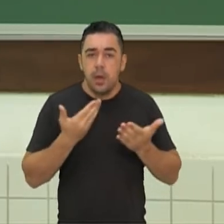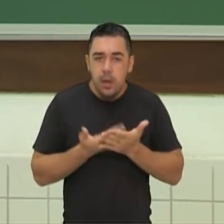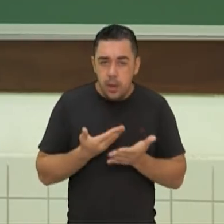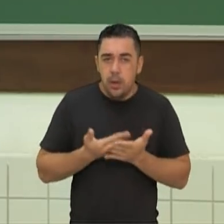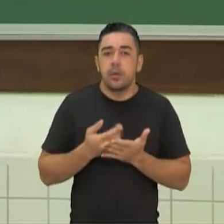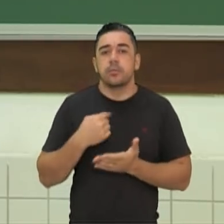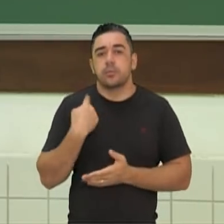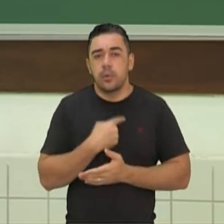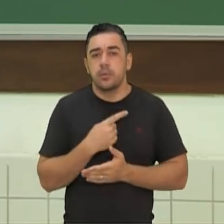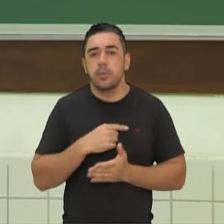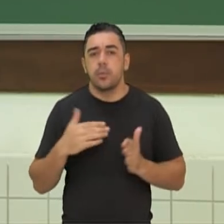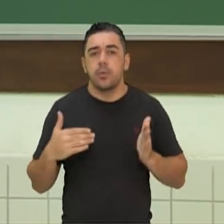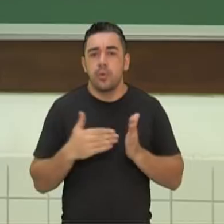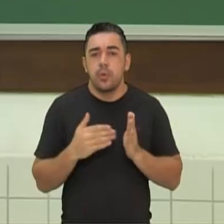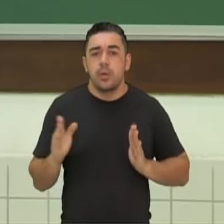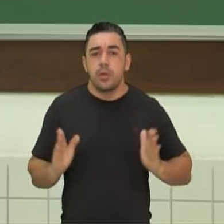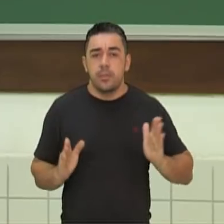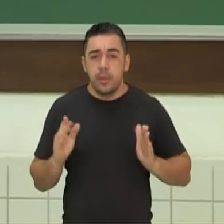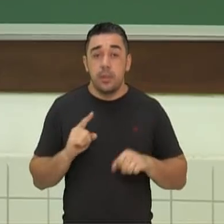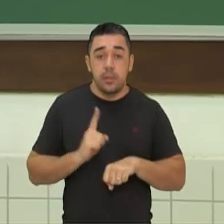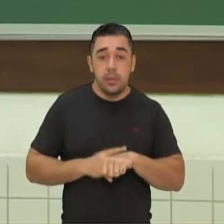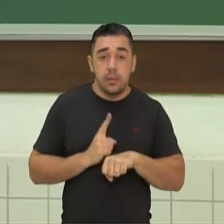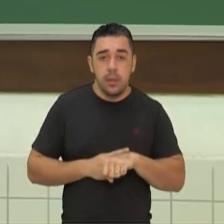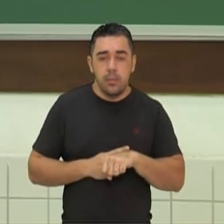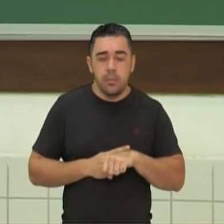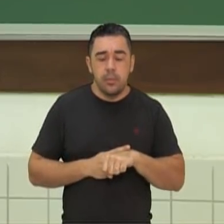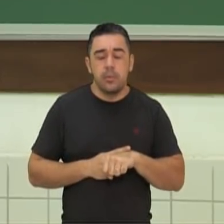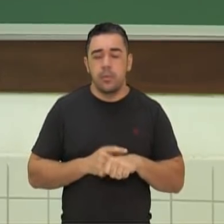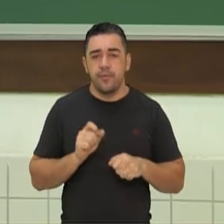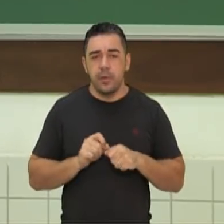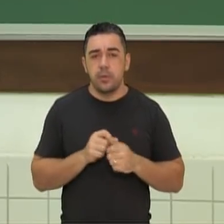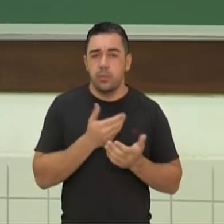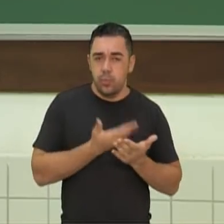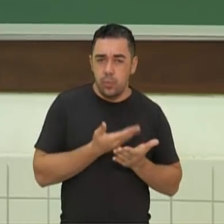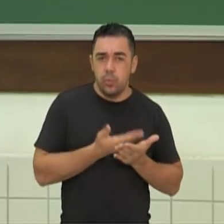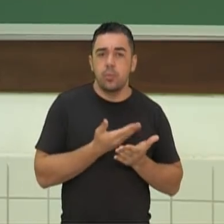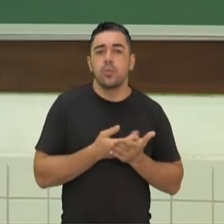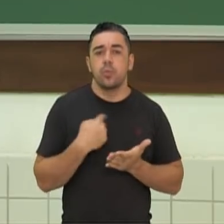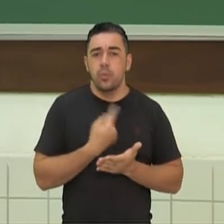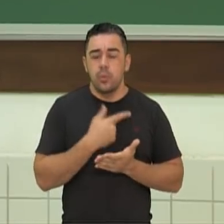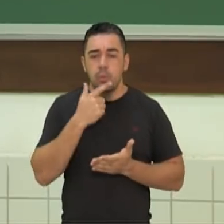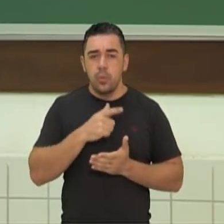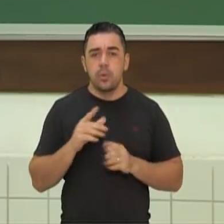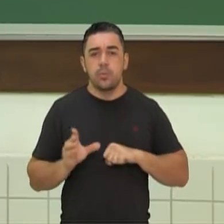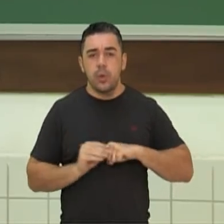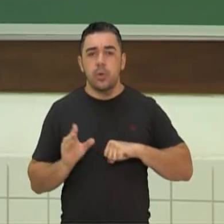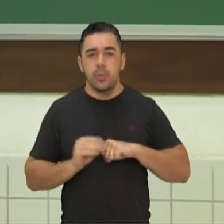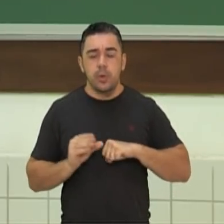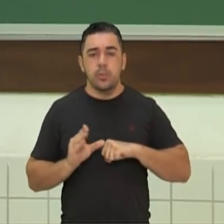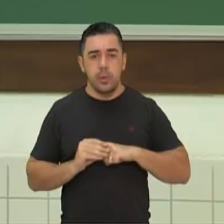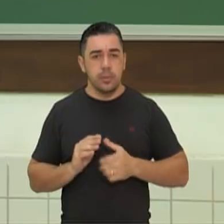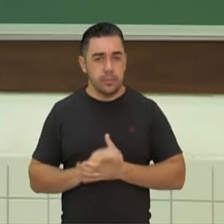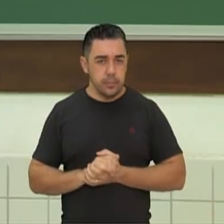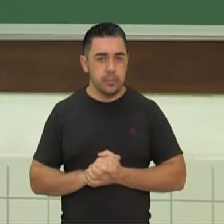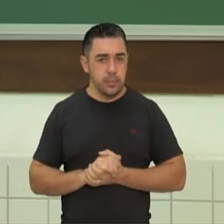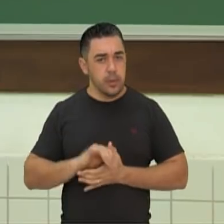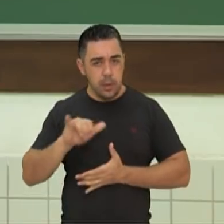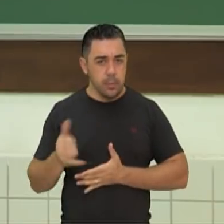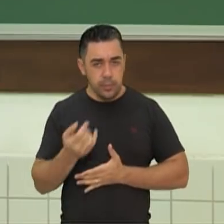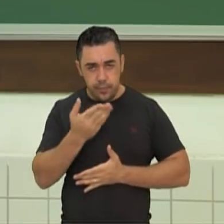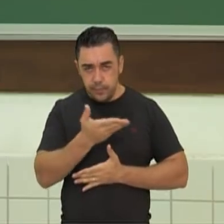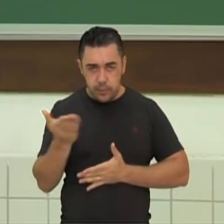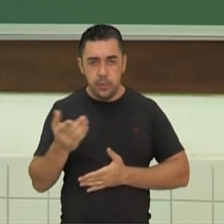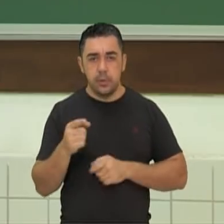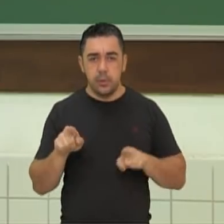nós delimitamos um período de tempo, marcamos um período de tempo para que possamos fazer os nossos estudos. E já aproveitem